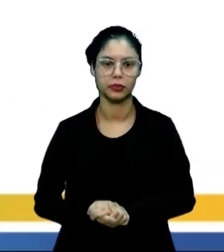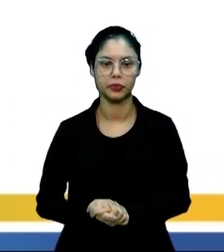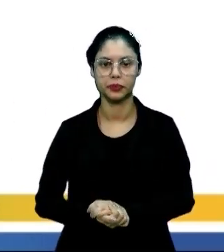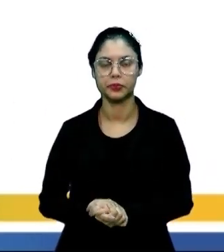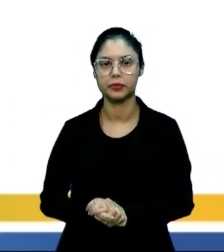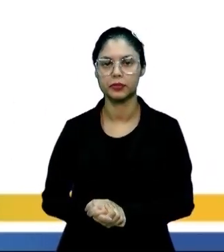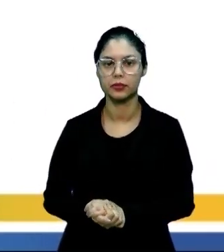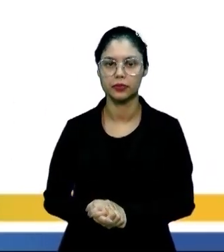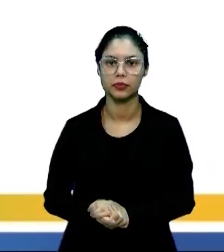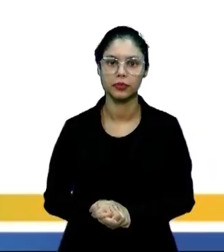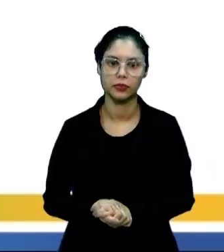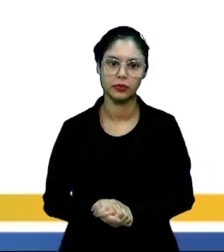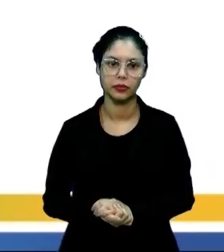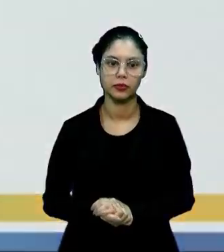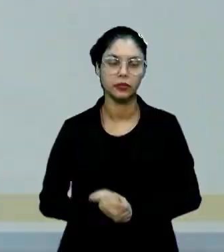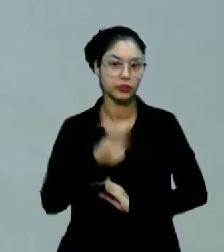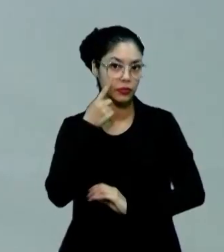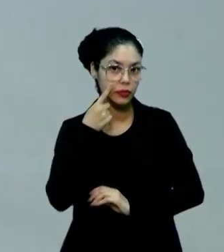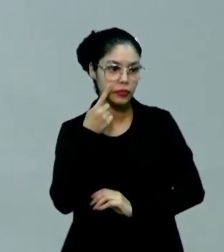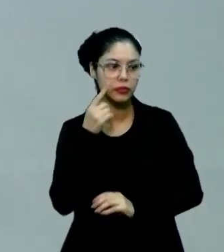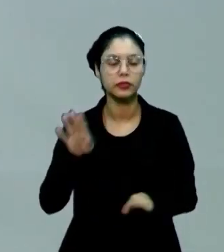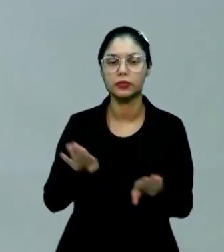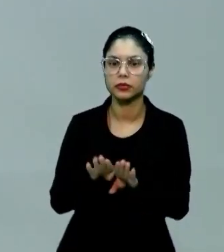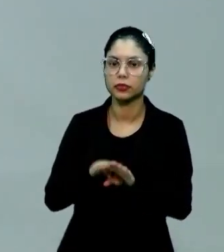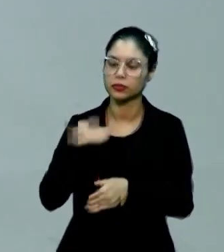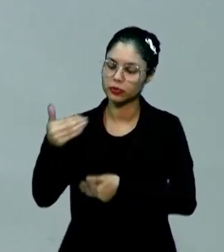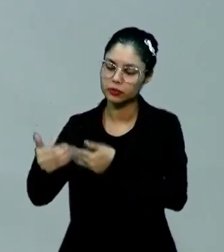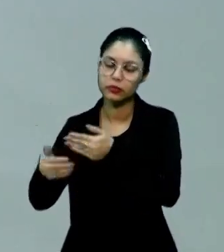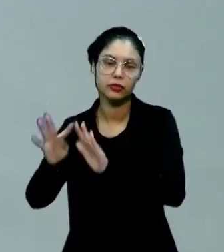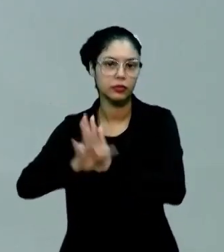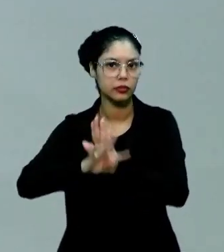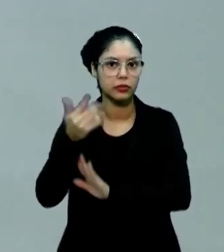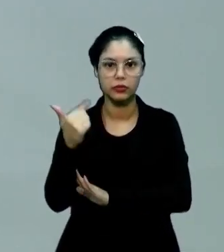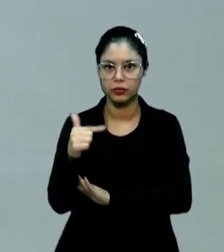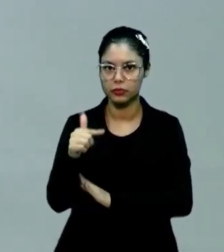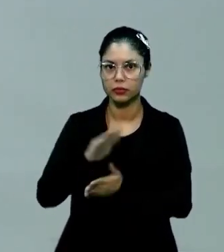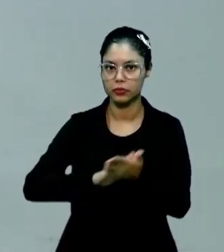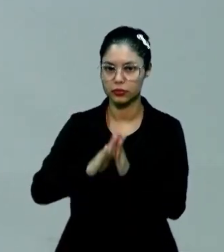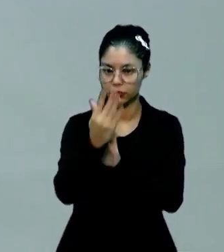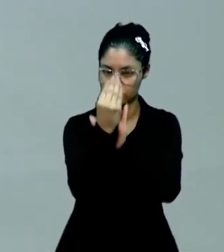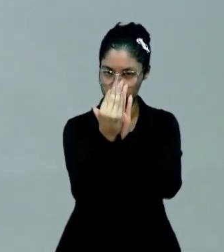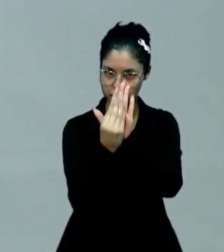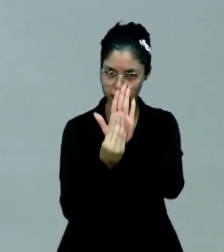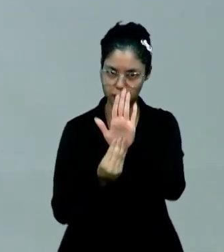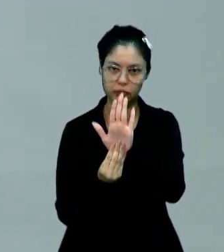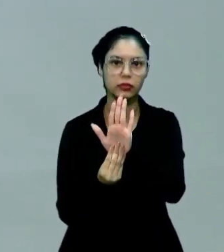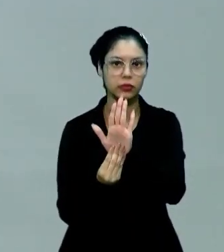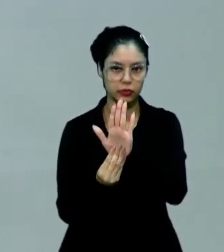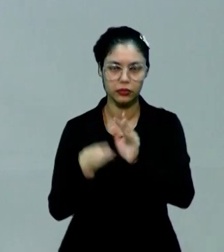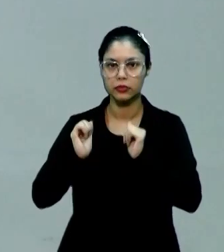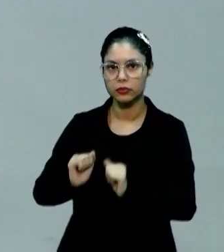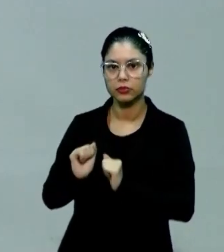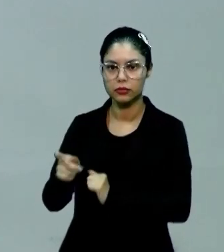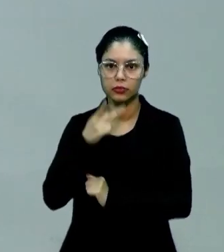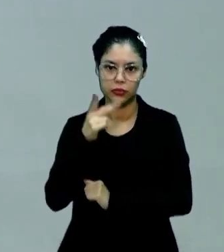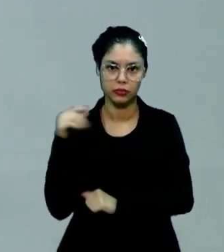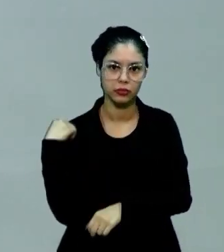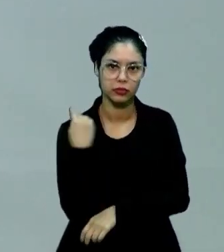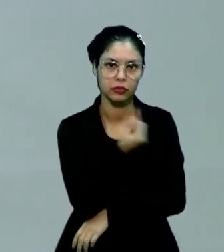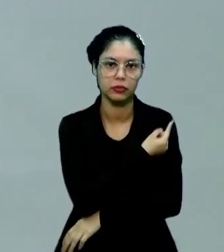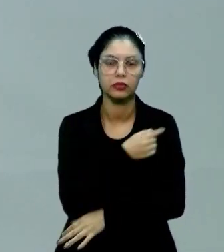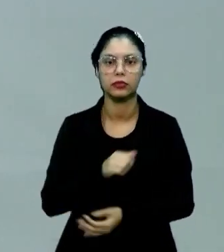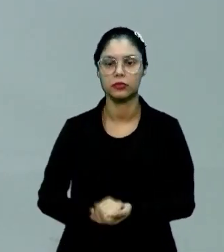sociedade. Vocês veem também ao longo do texto que não existe nenhum dado que possa nos dizer que o hip